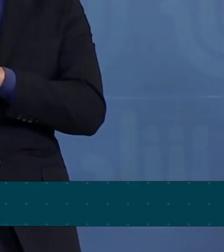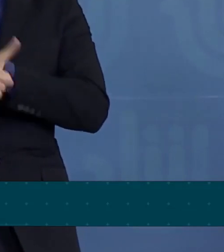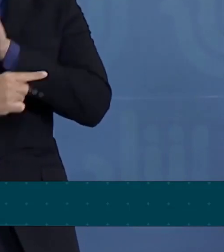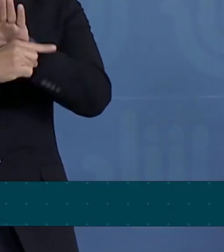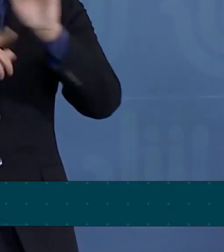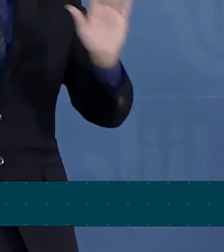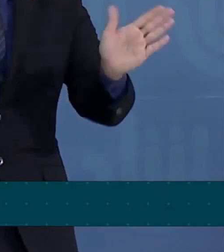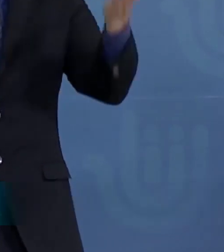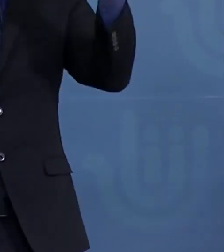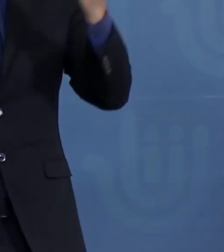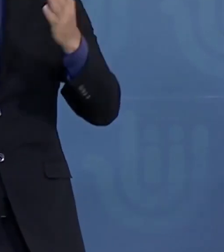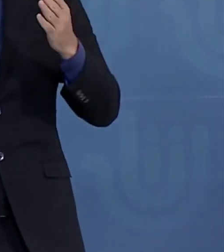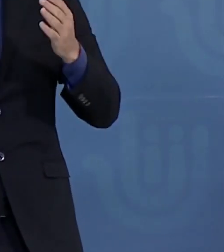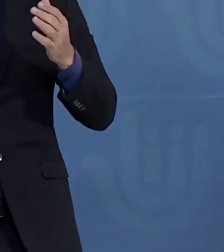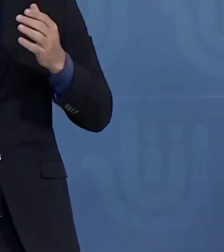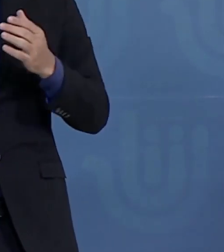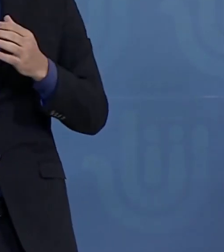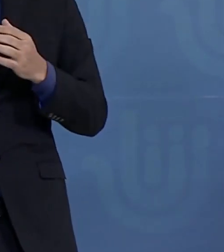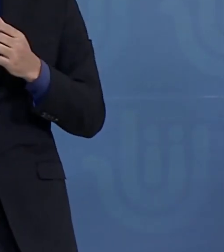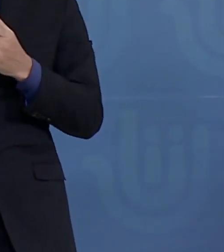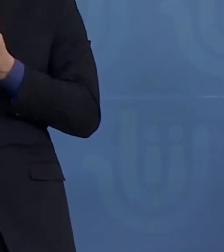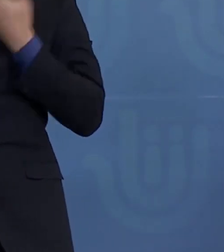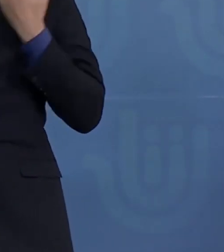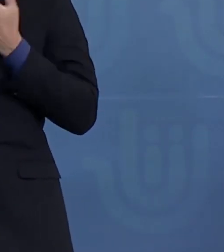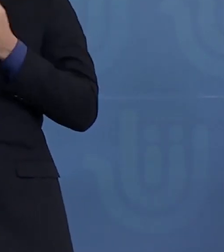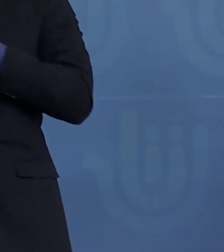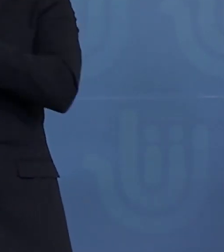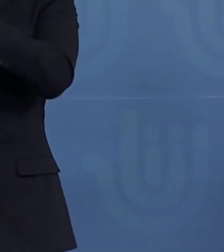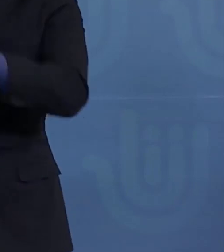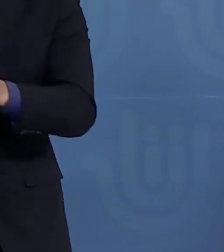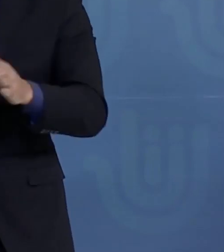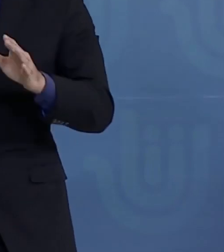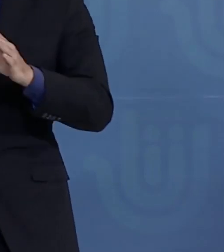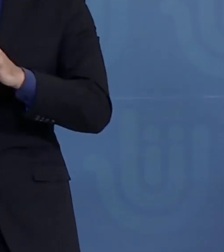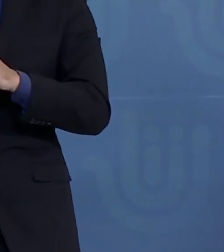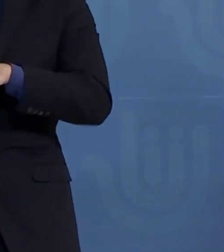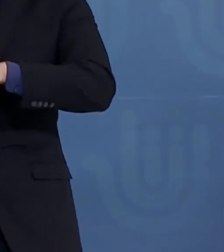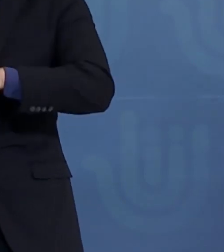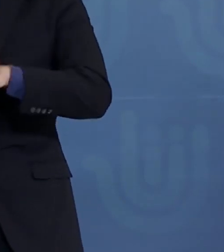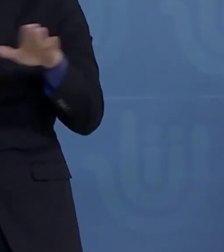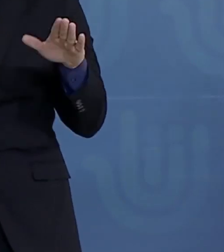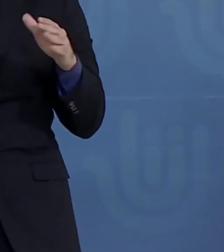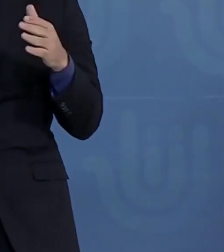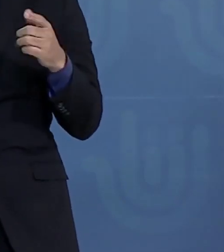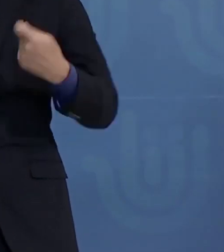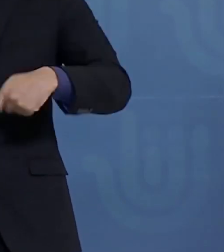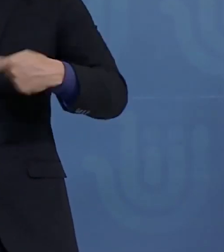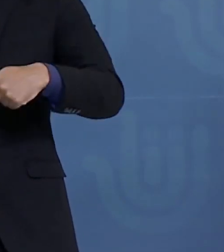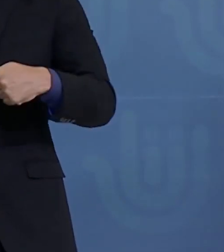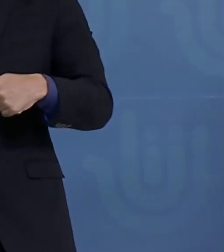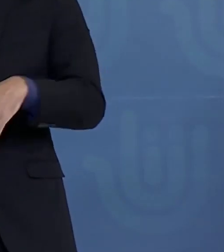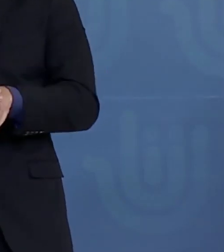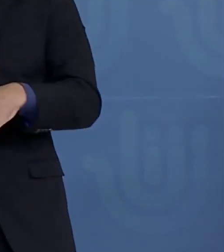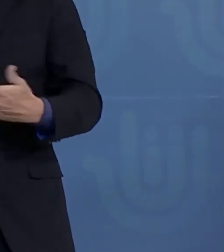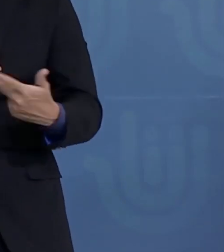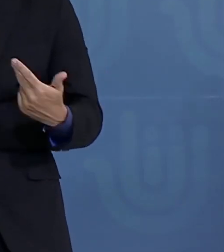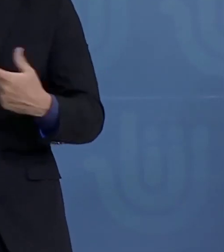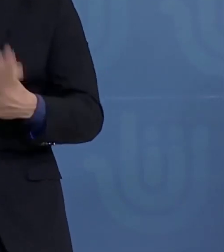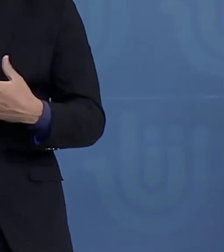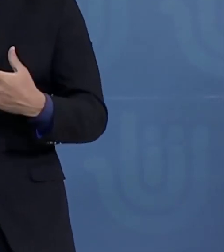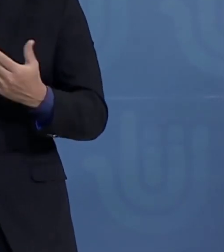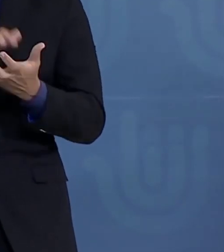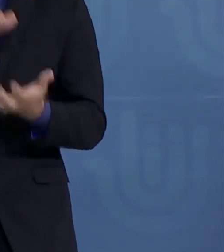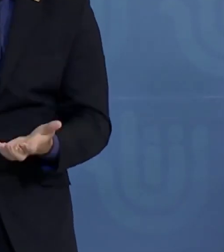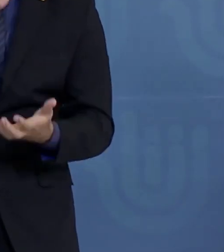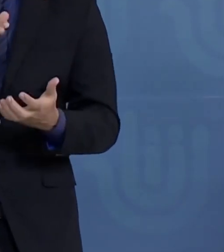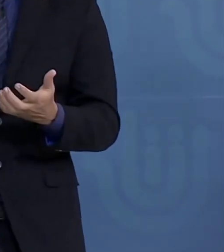não deixar as pessoas para trás, de não deixar os que mais necessitam, os mais vulneráveis, os inválidos, as crianças,